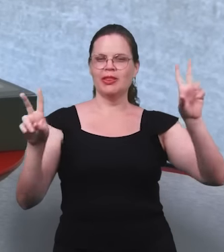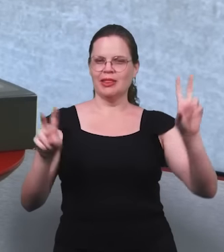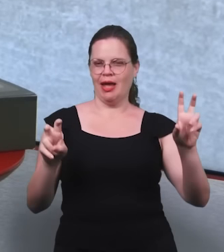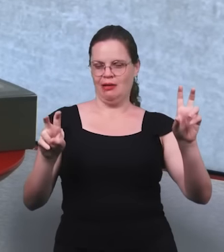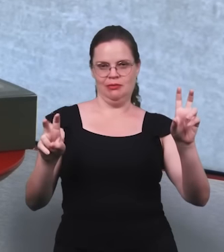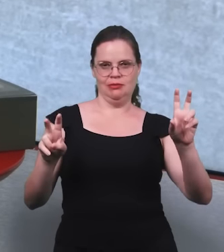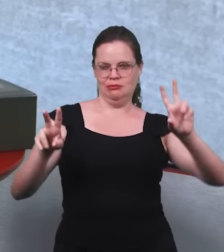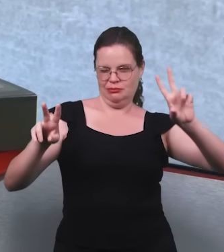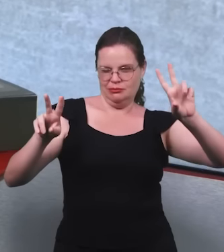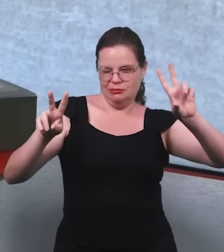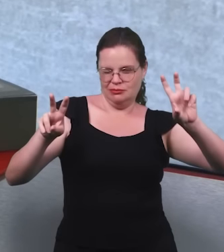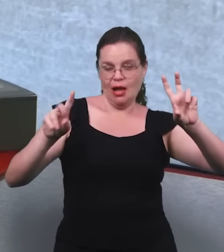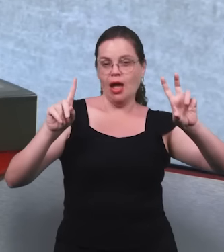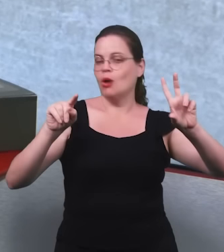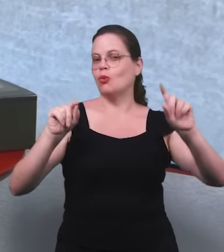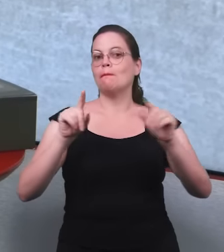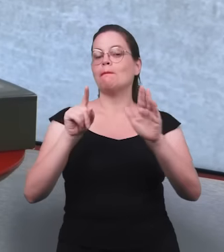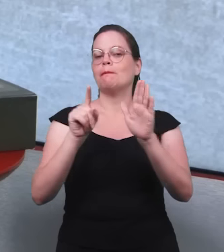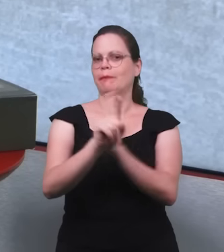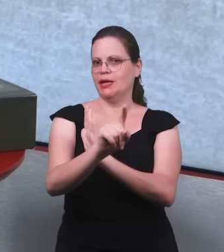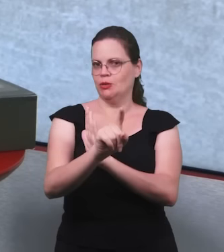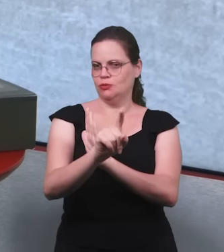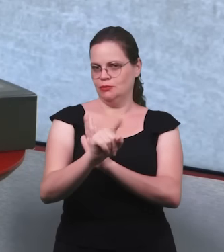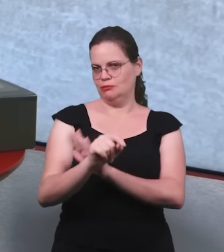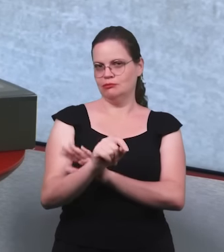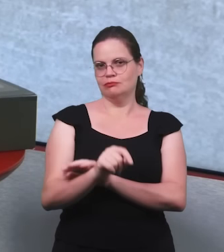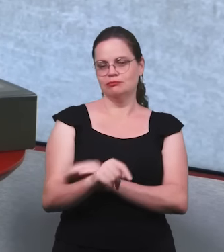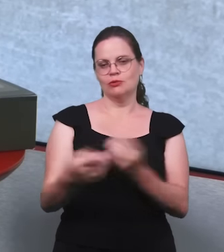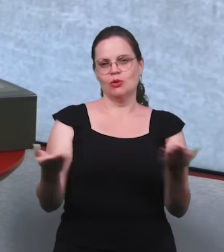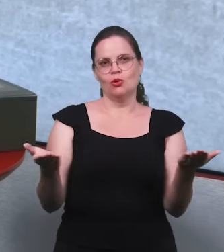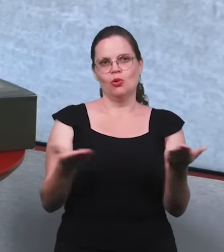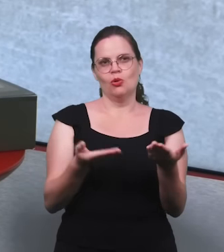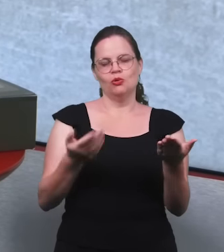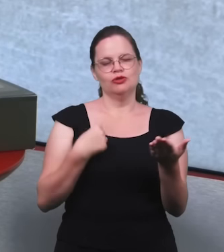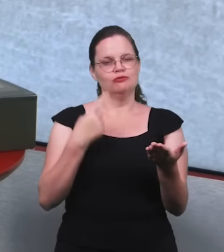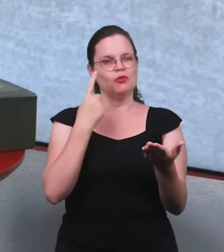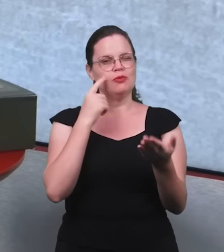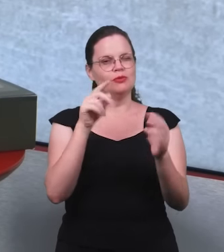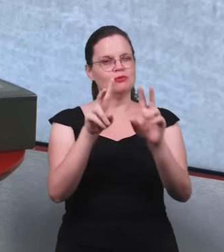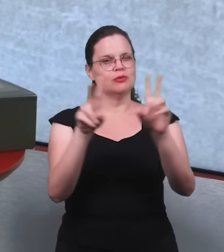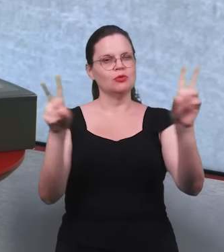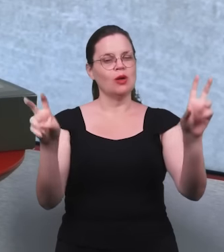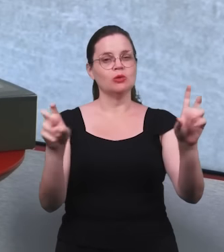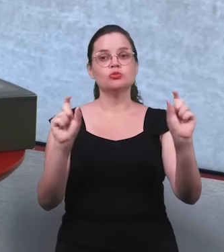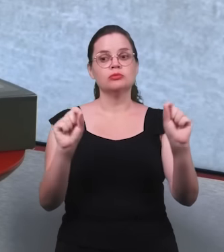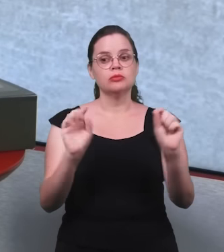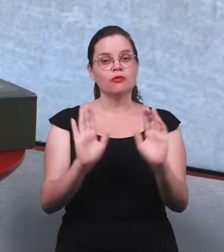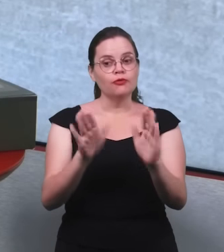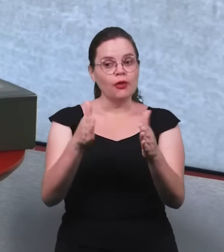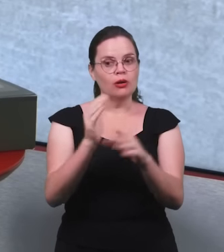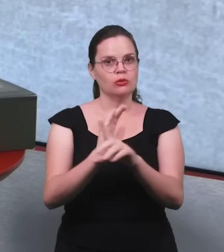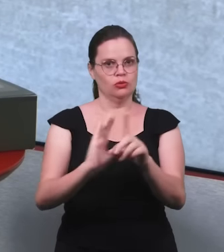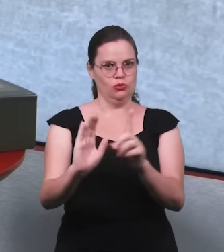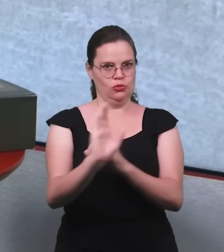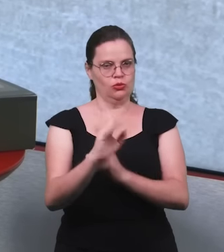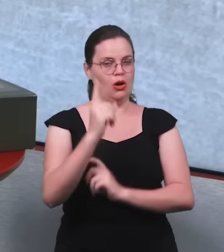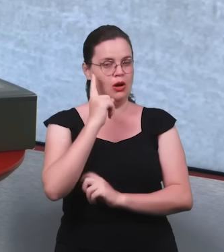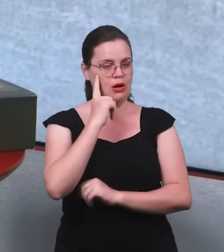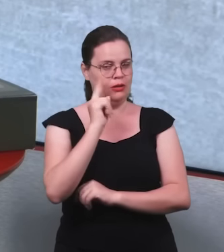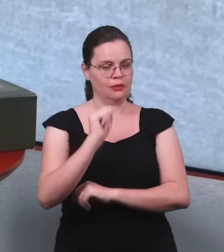de uma pergunta. Esse tema é hoje relacionado ao culto. E a pergunta é a seguinte, do nosso tema de